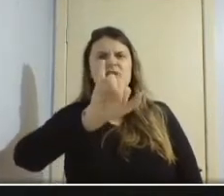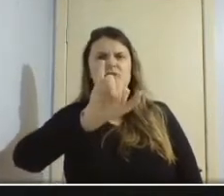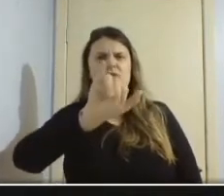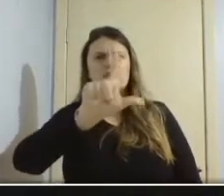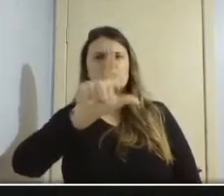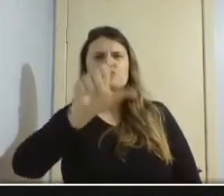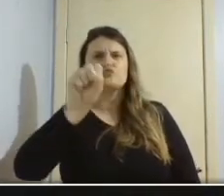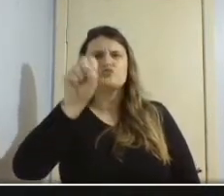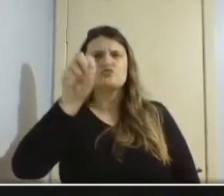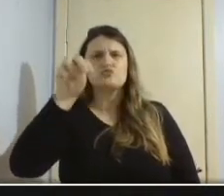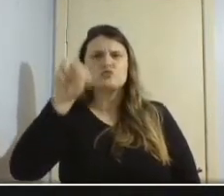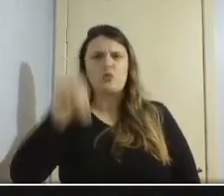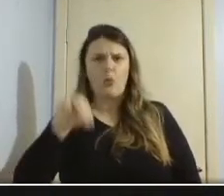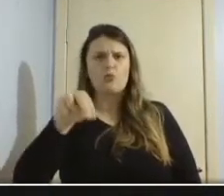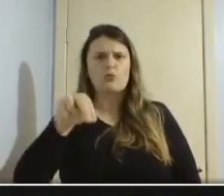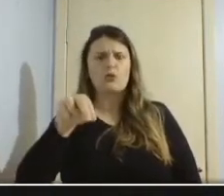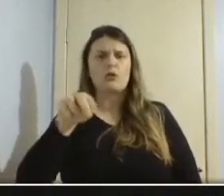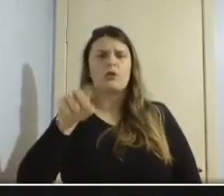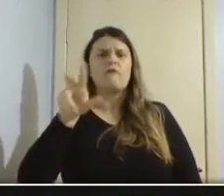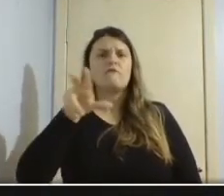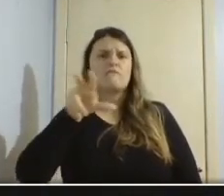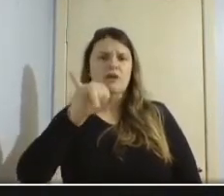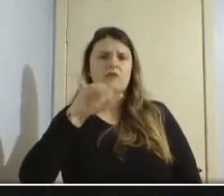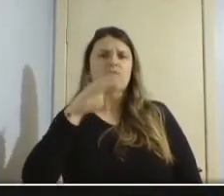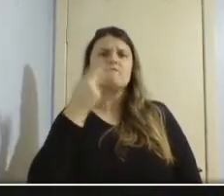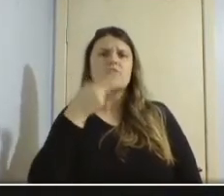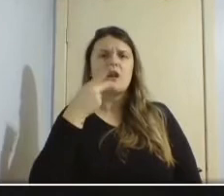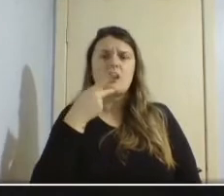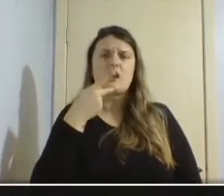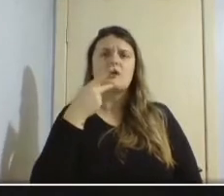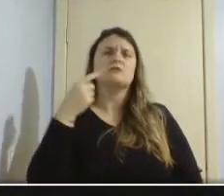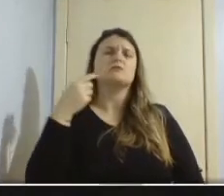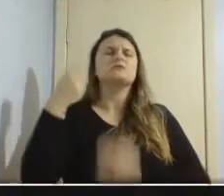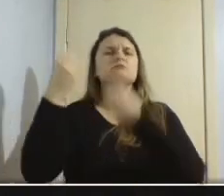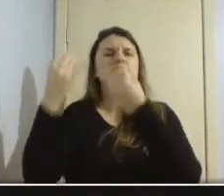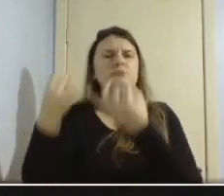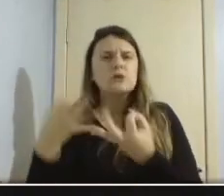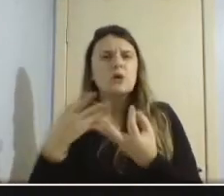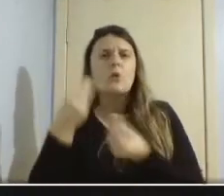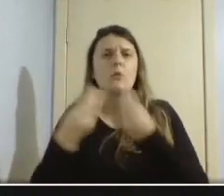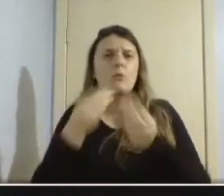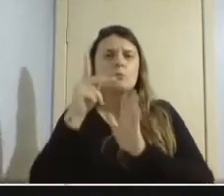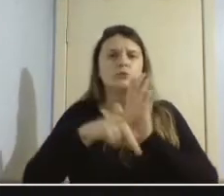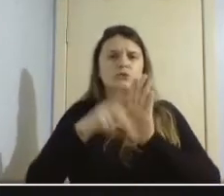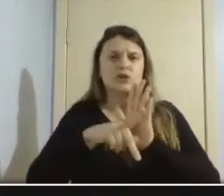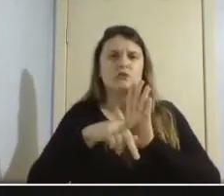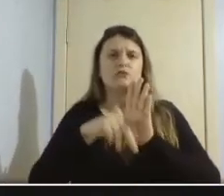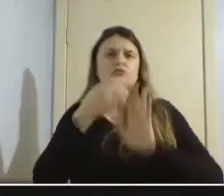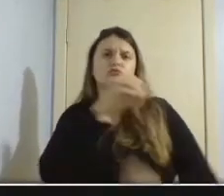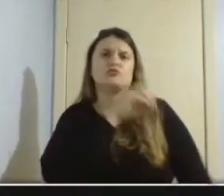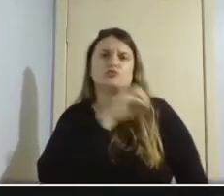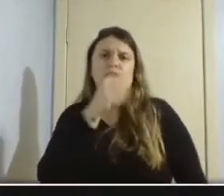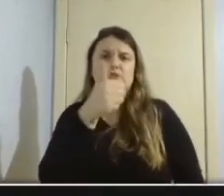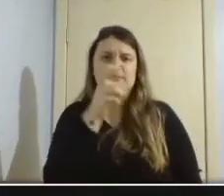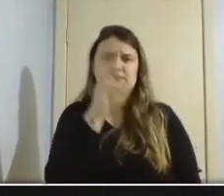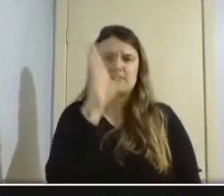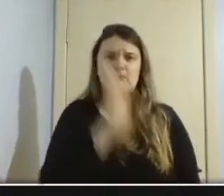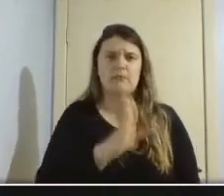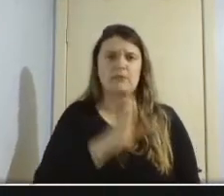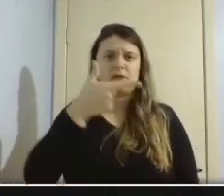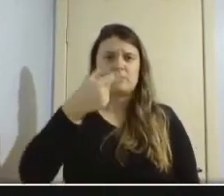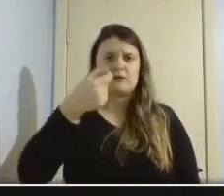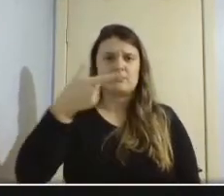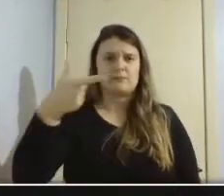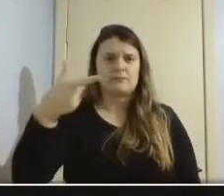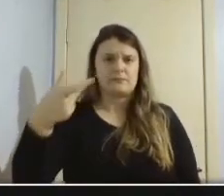nos subsidiar a respeito do projeto de número 15/2020,